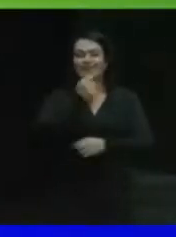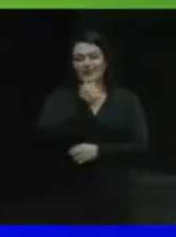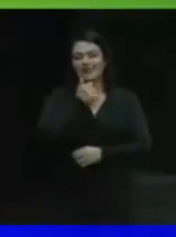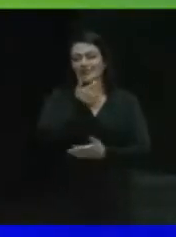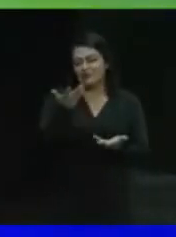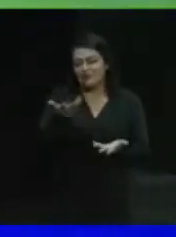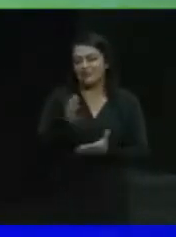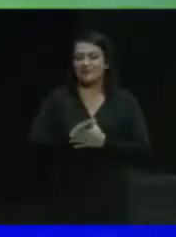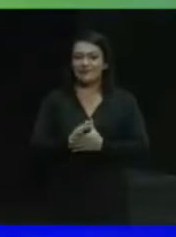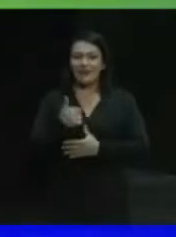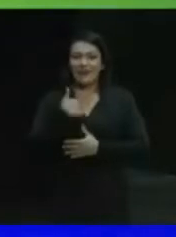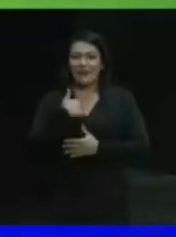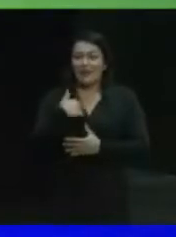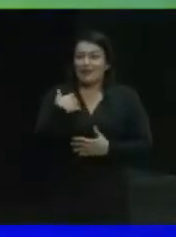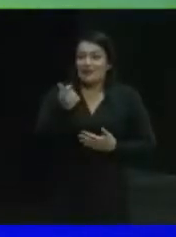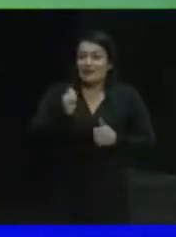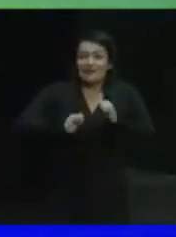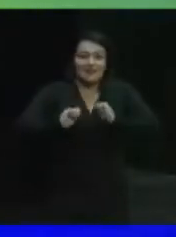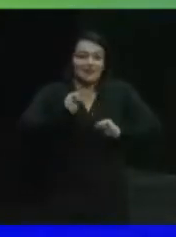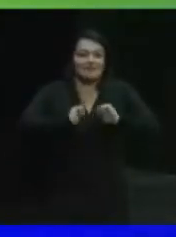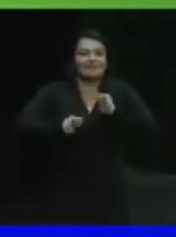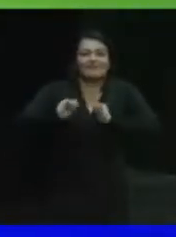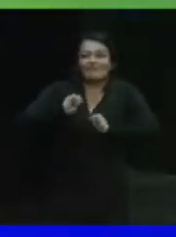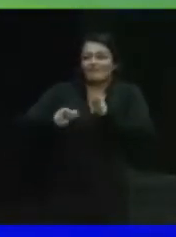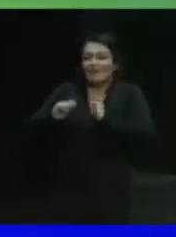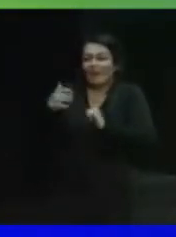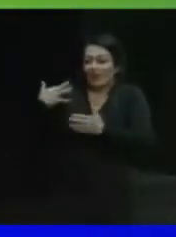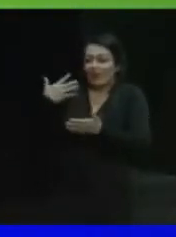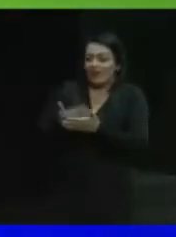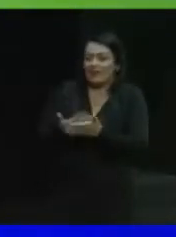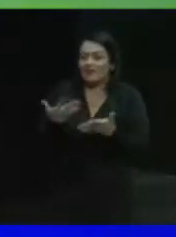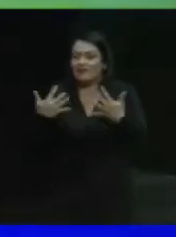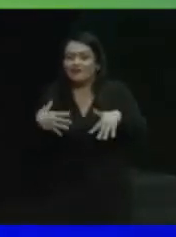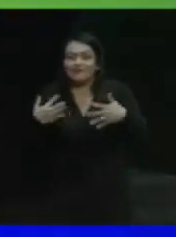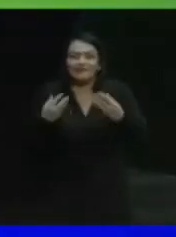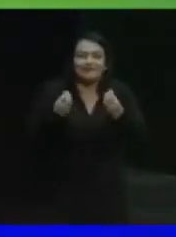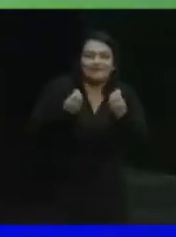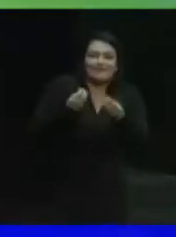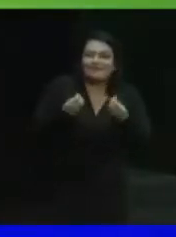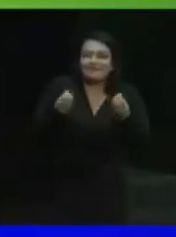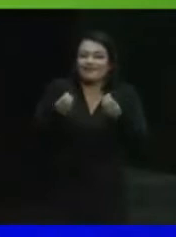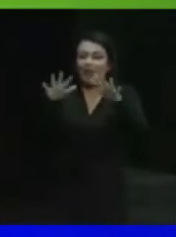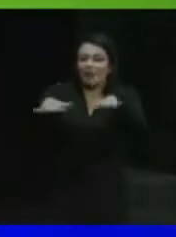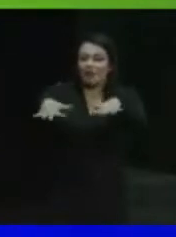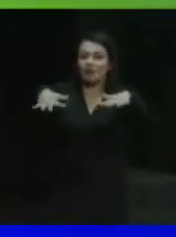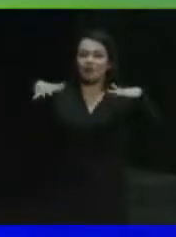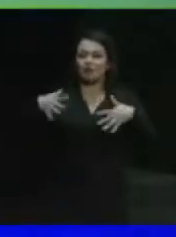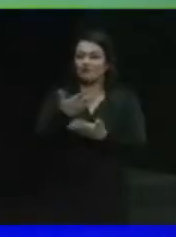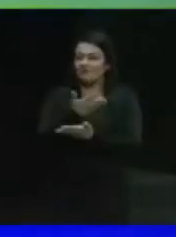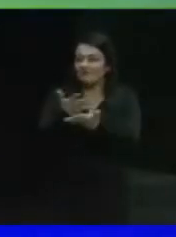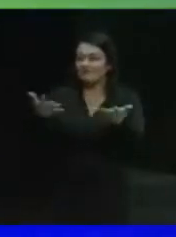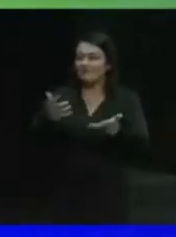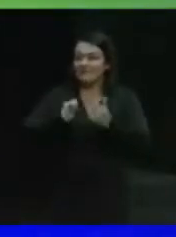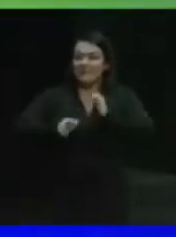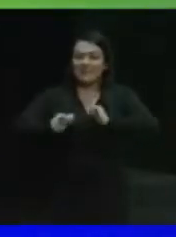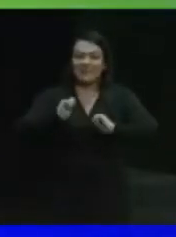Eu confesso que estou um pouco ansioso quanto a falar hoje perante esse público. Eu não